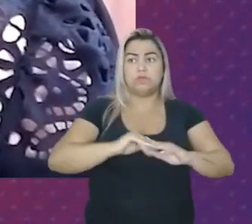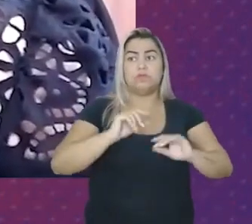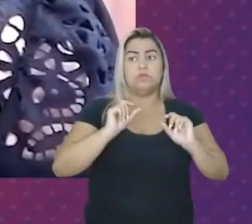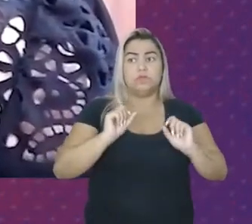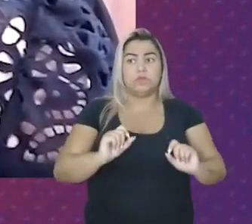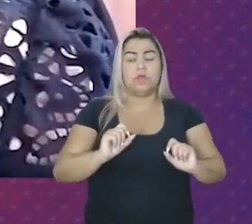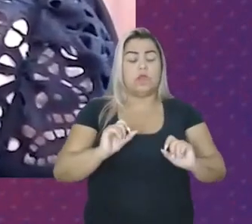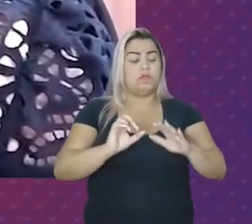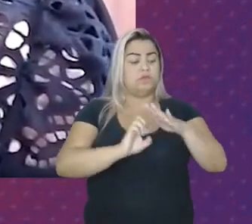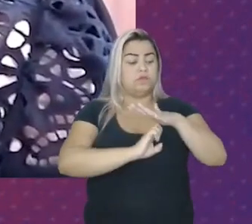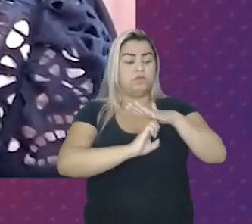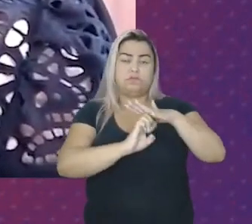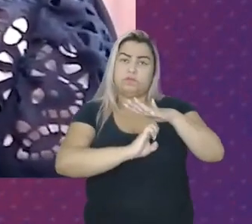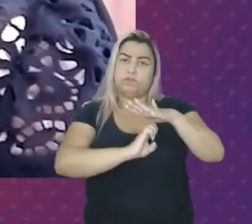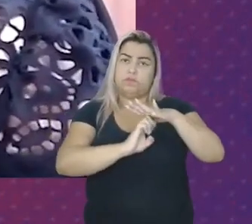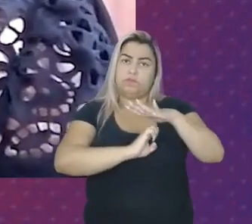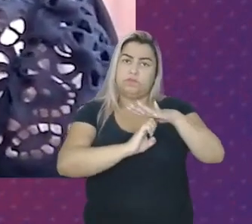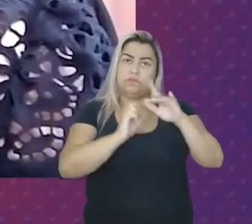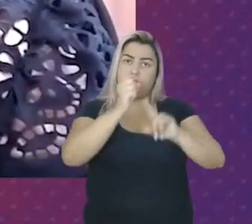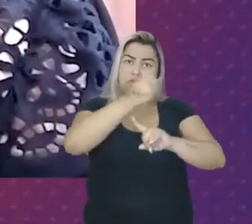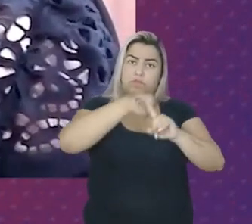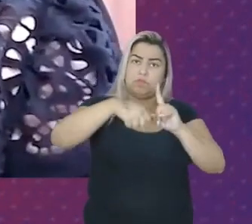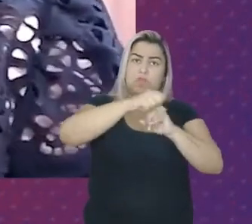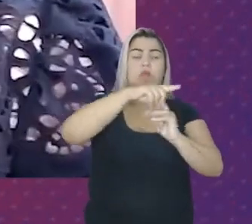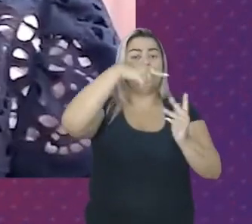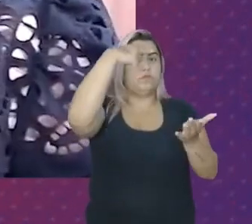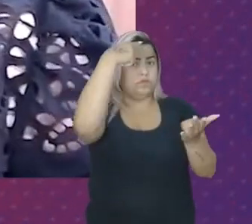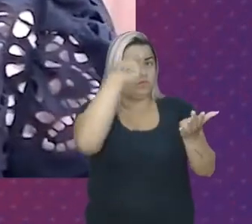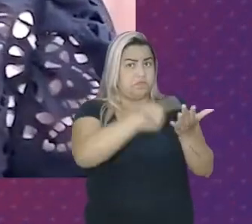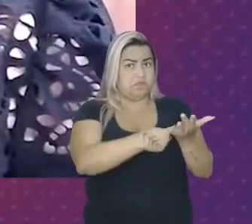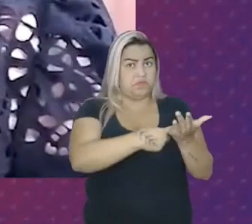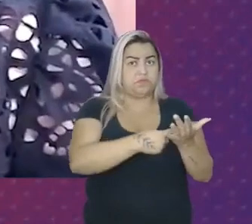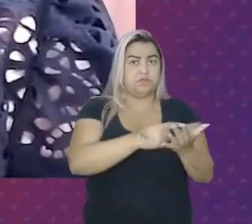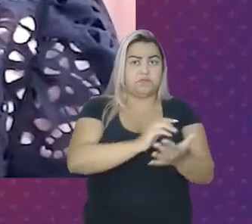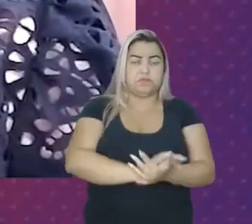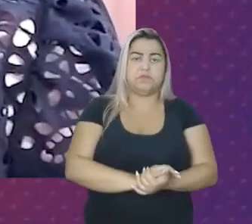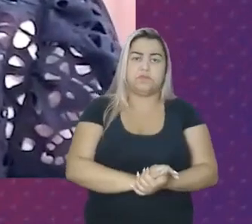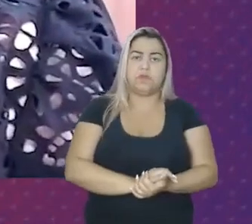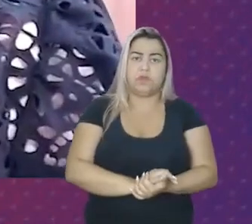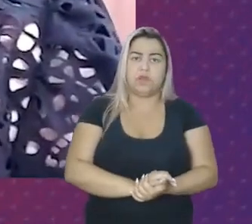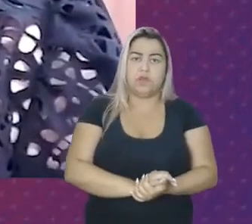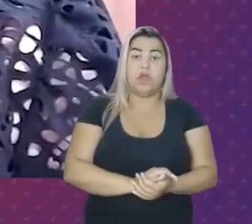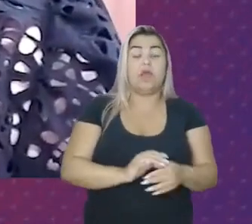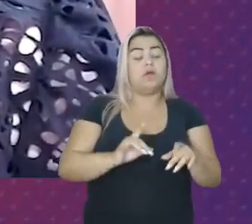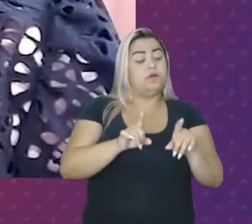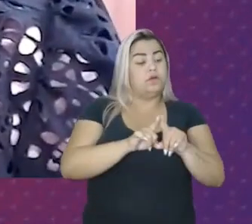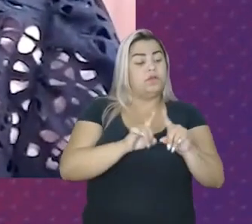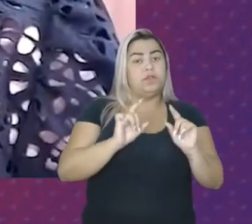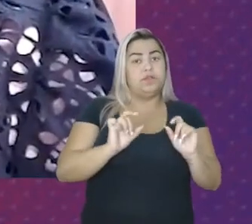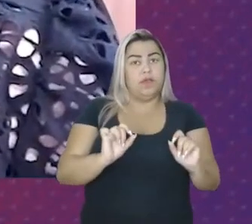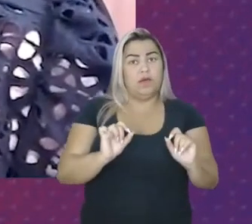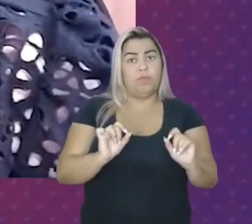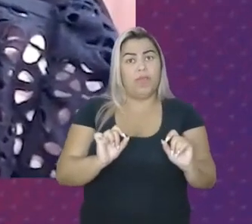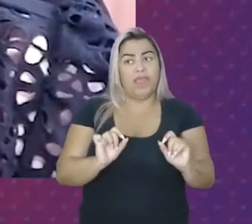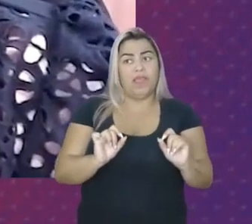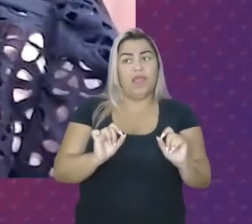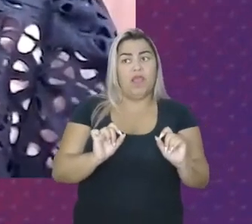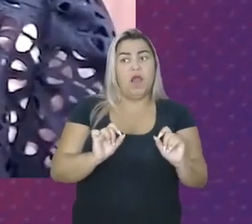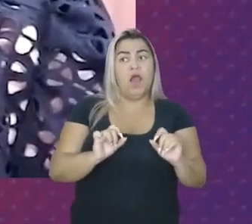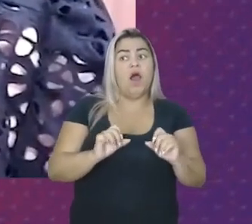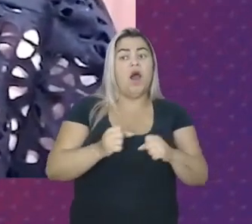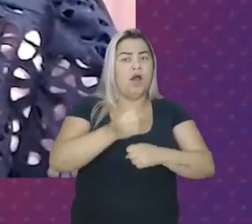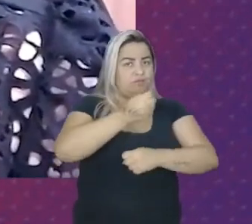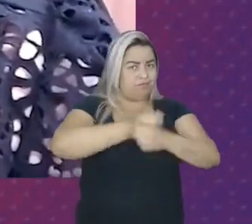as empresas e a própria sociedade têm para cumprir essa lei. Então, ela foi votada na semana